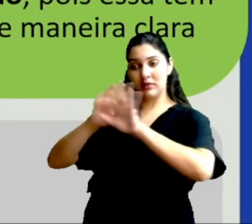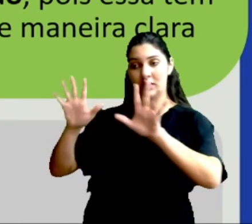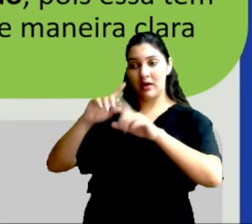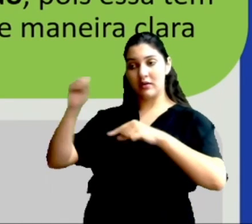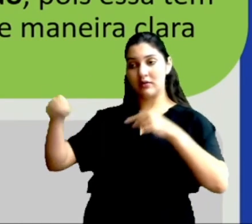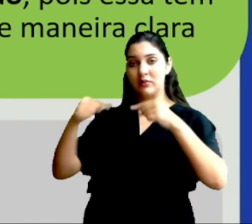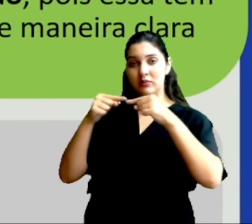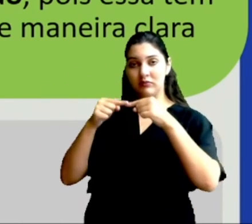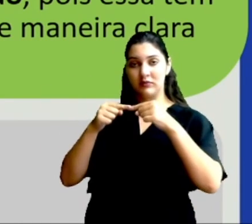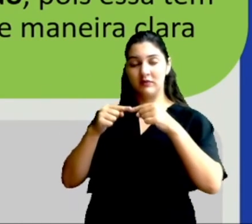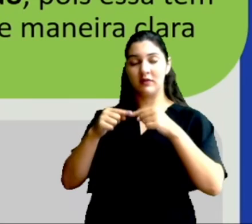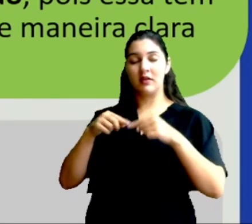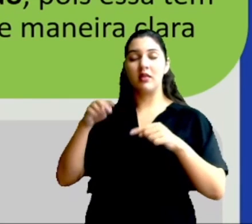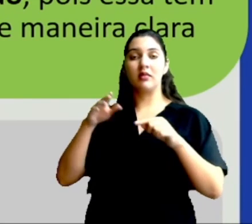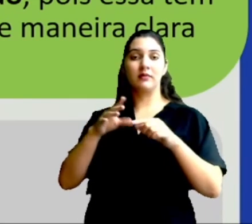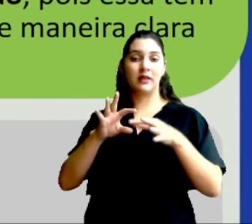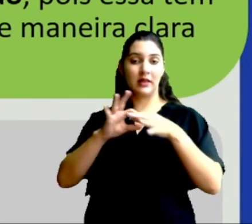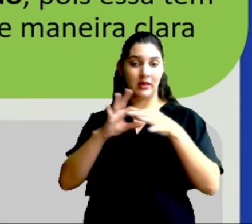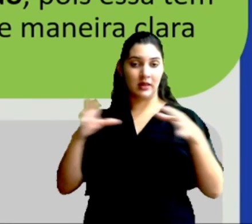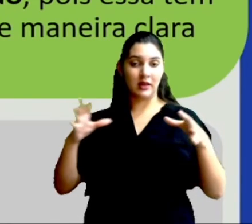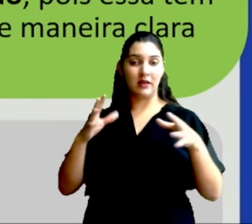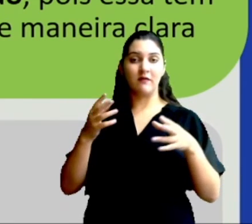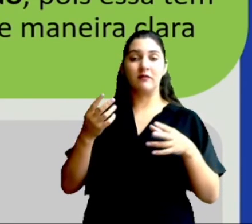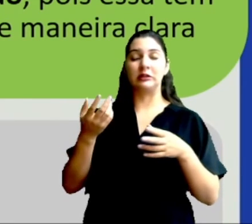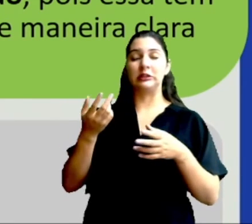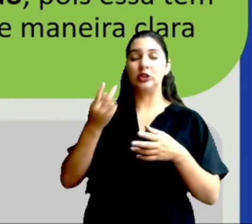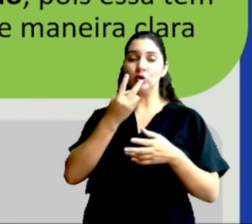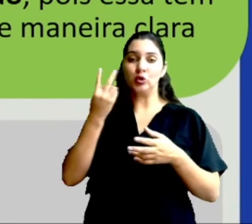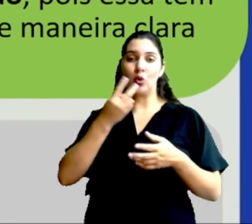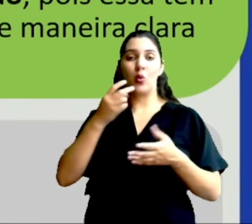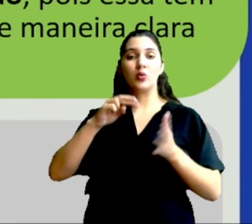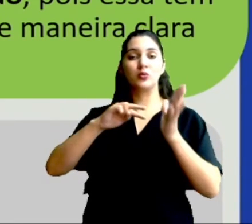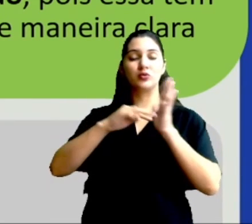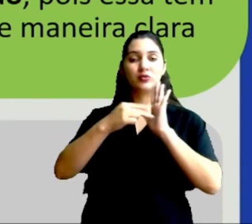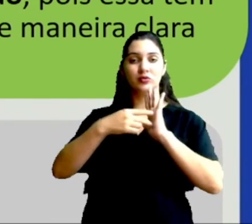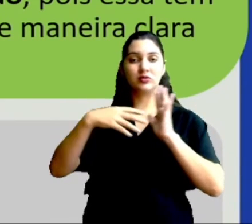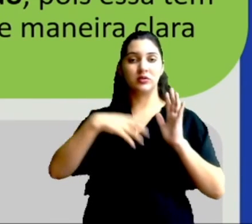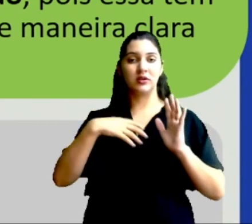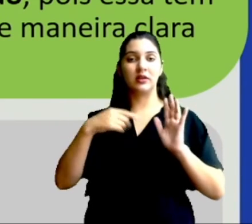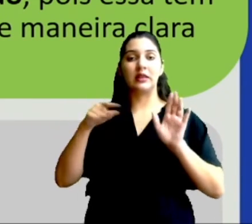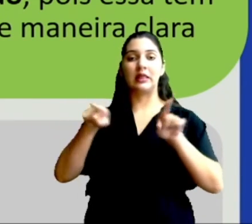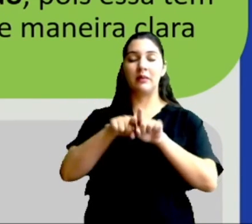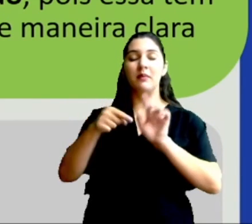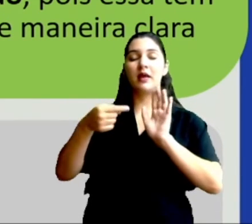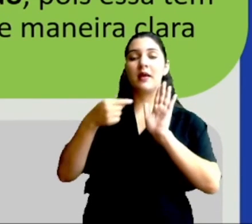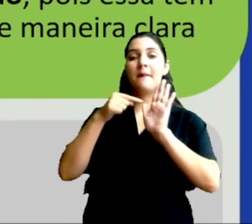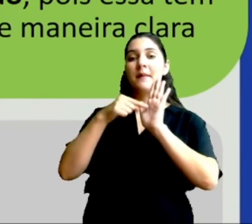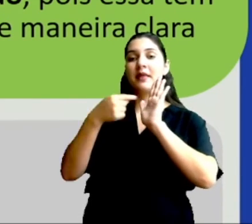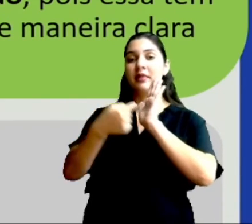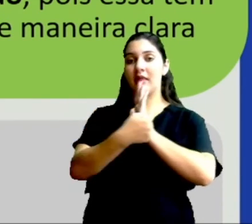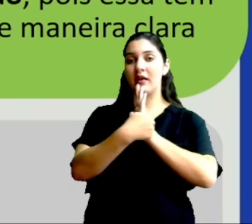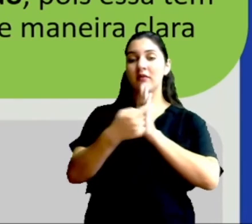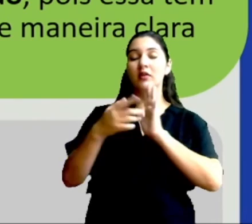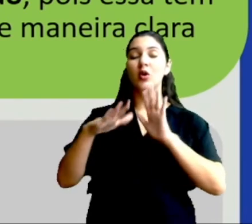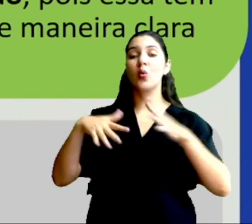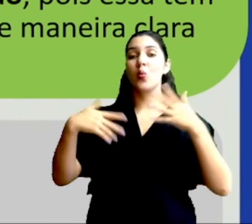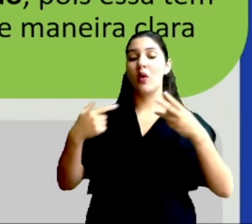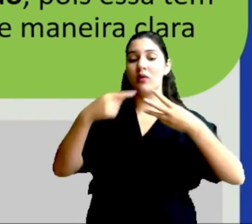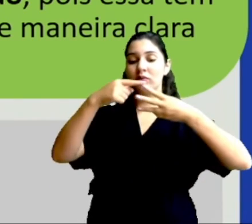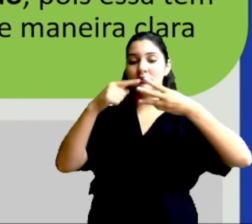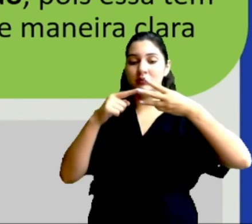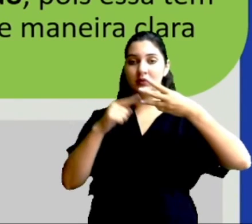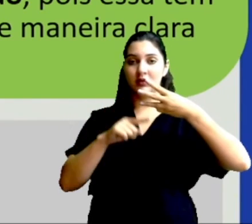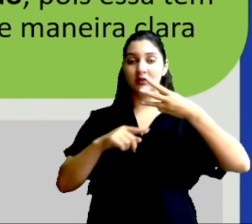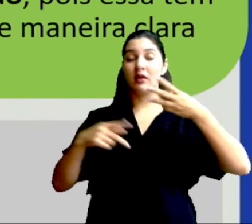e objetiva, livre de ambiguidades e metáforas. Então, qual das 3